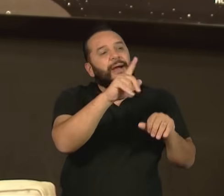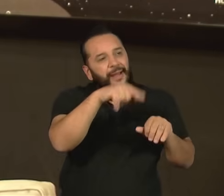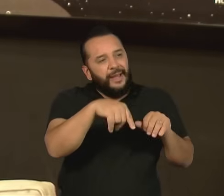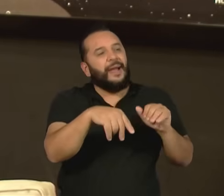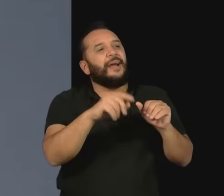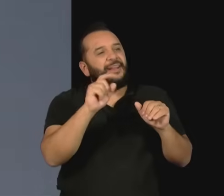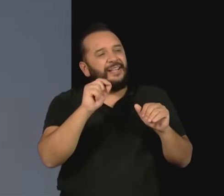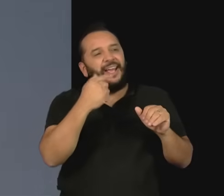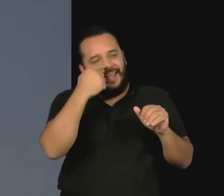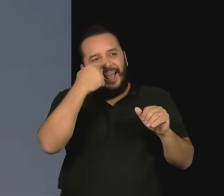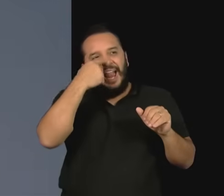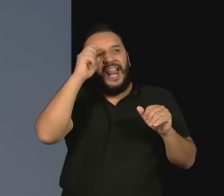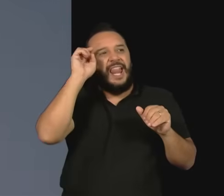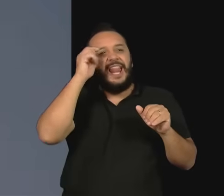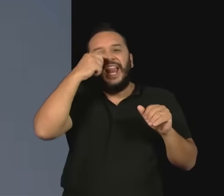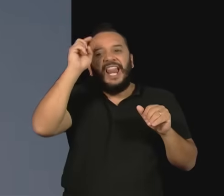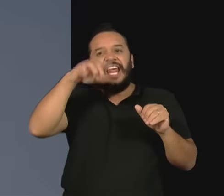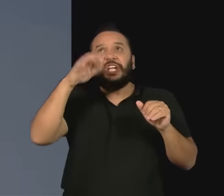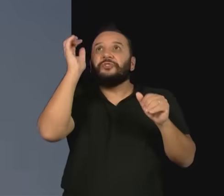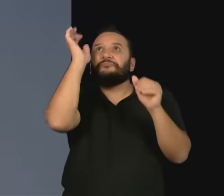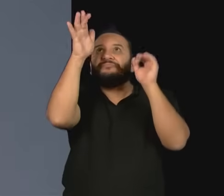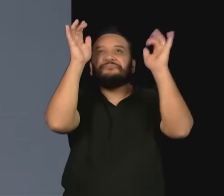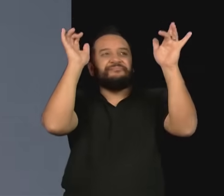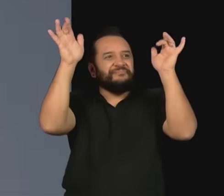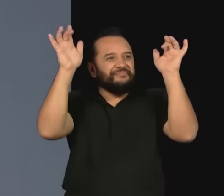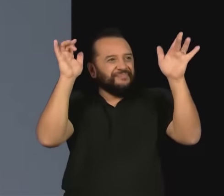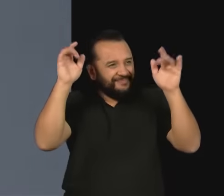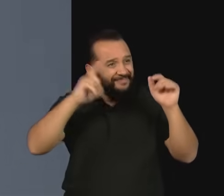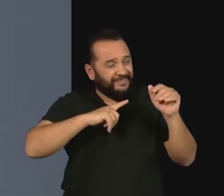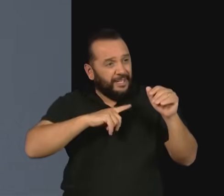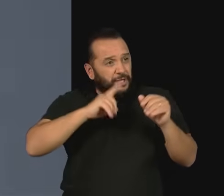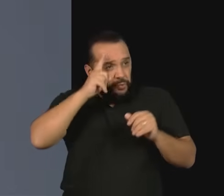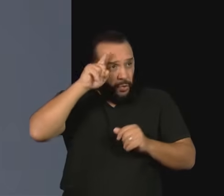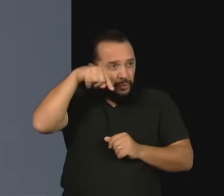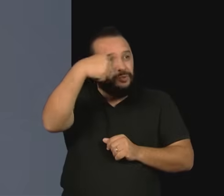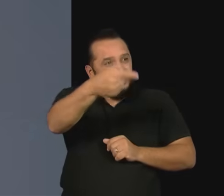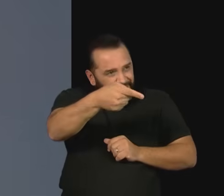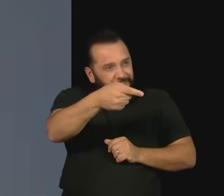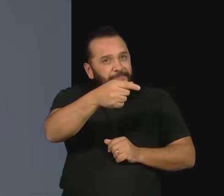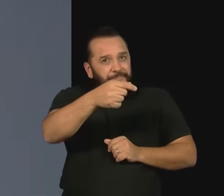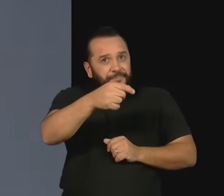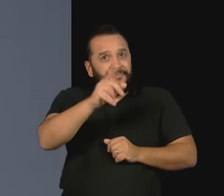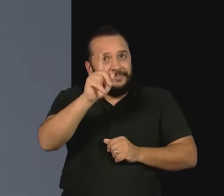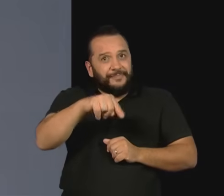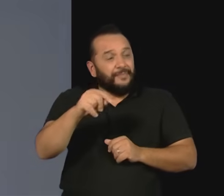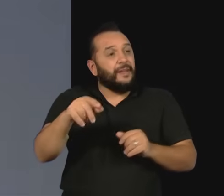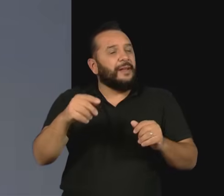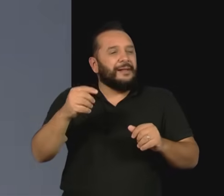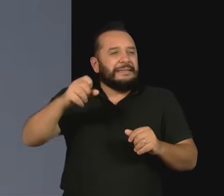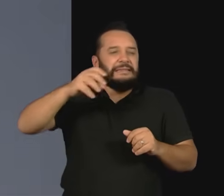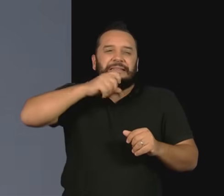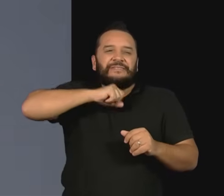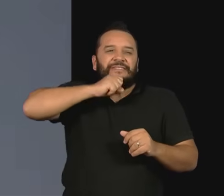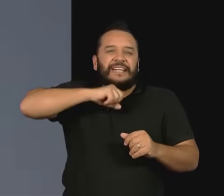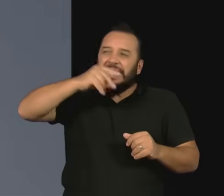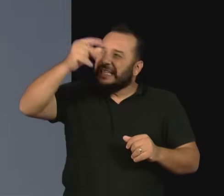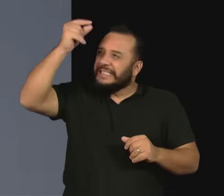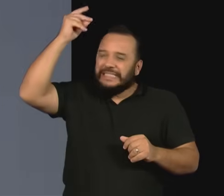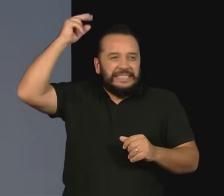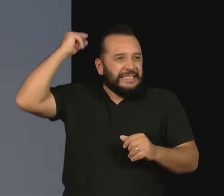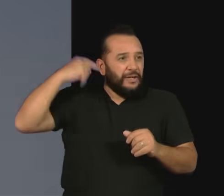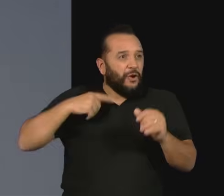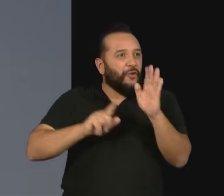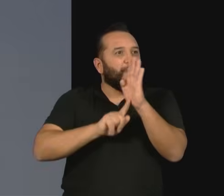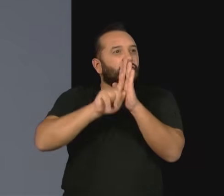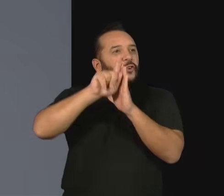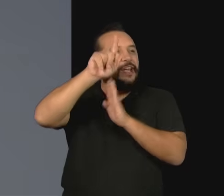lixo espacial. Depois, no dia seguinte, já com mais informação, foi identificado que era um foguete da SpaceX, daquela